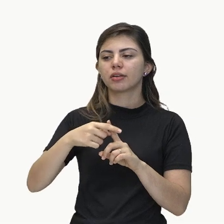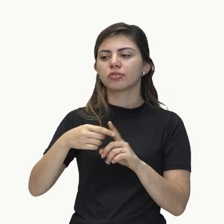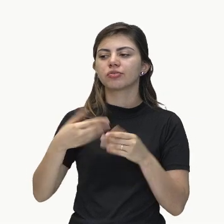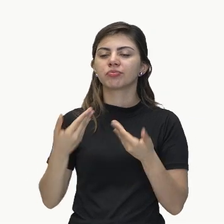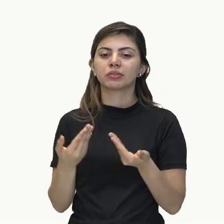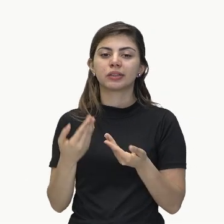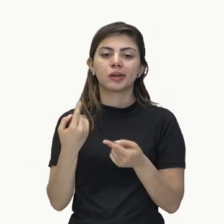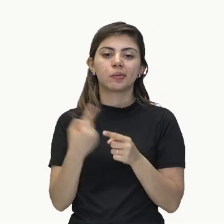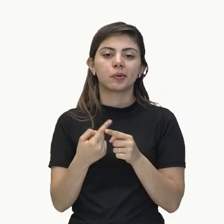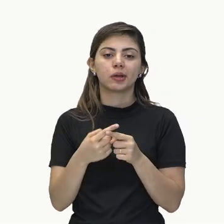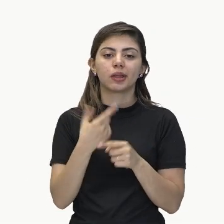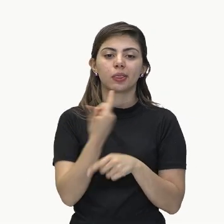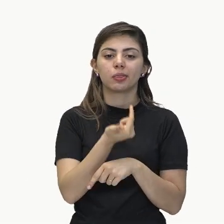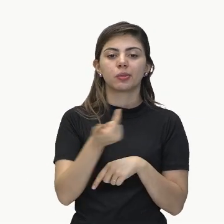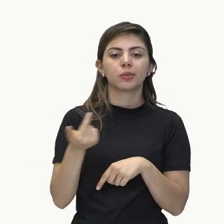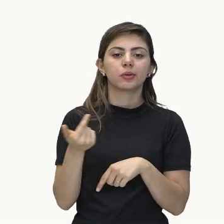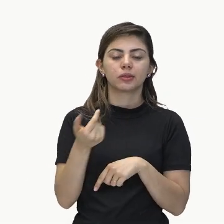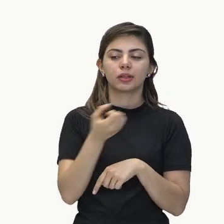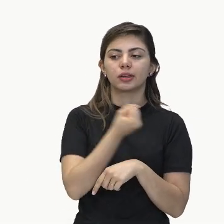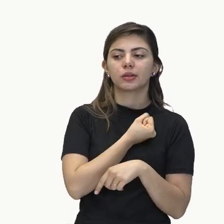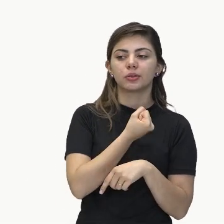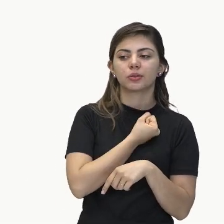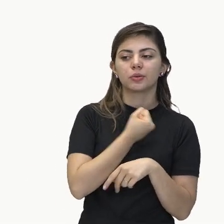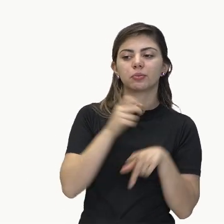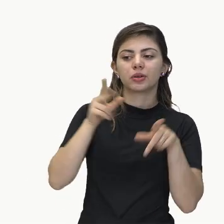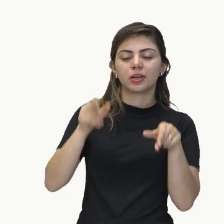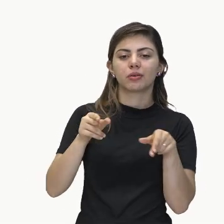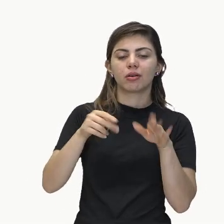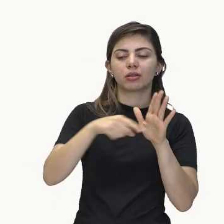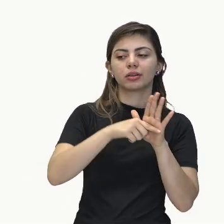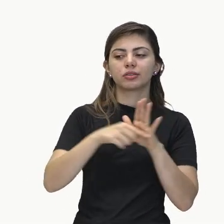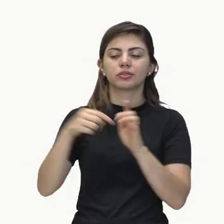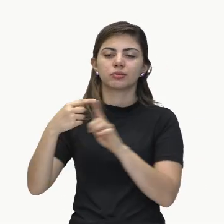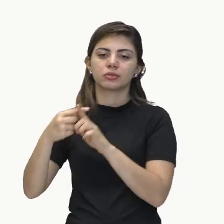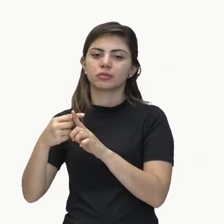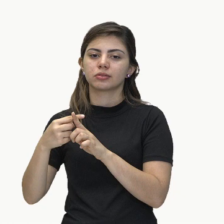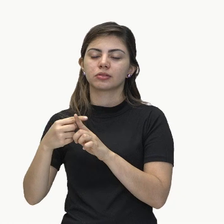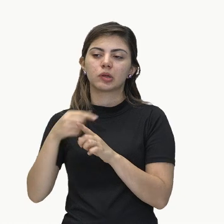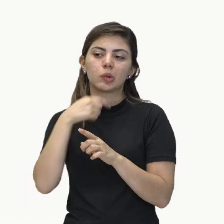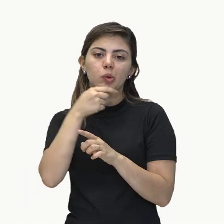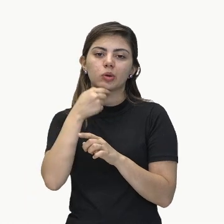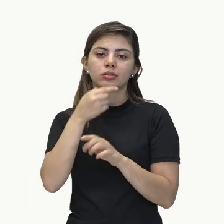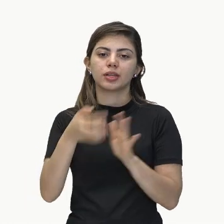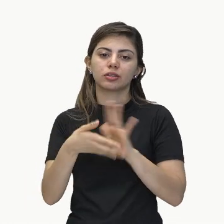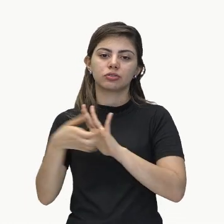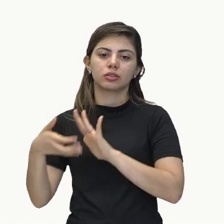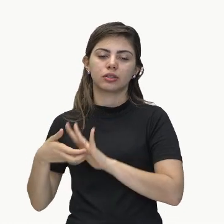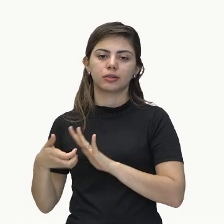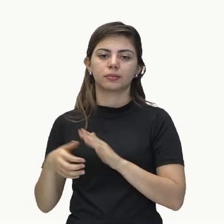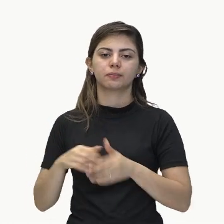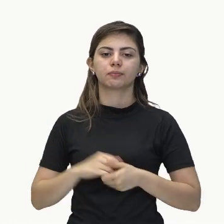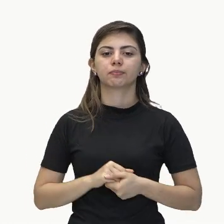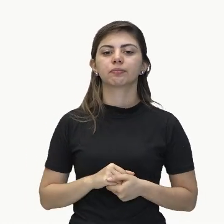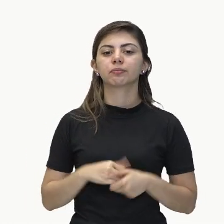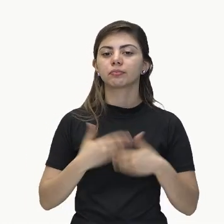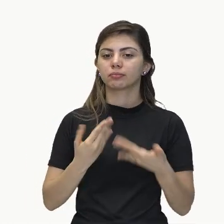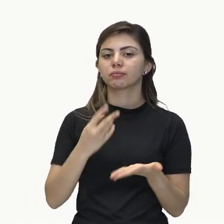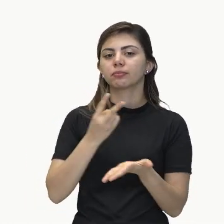Porque não temos o termos opostos, tá? Nenhuma das incógnitas vai